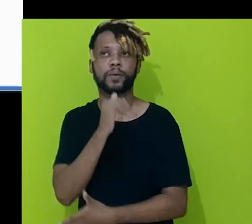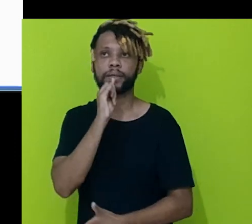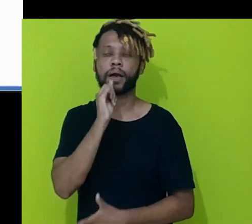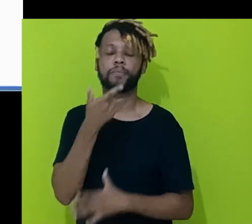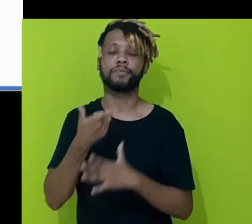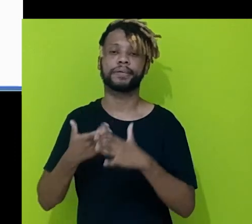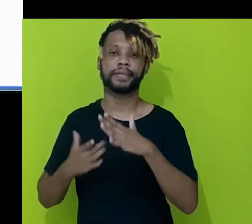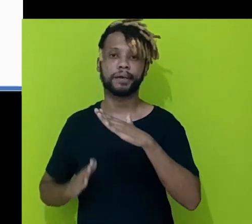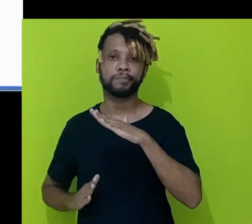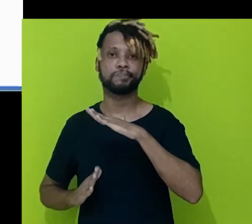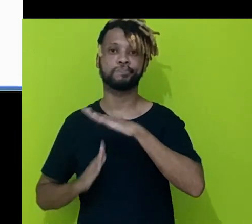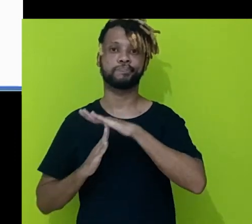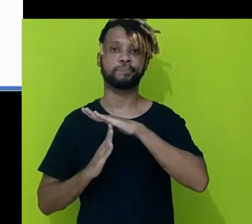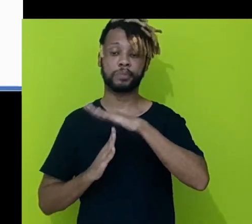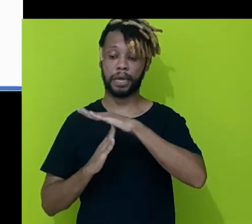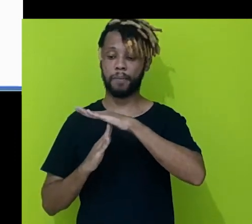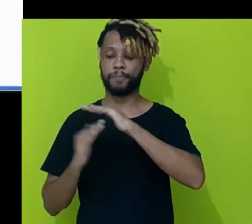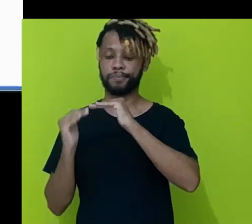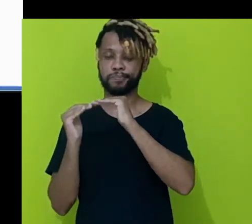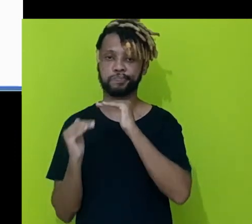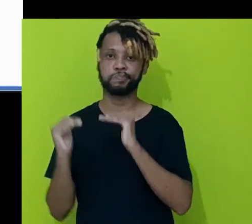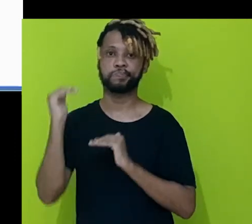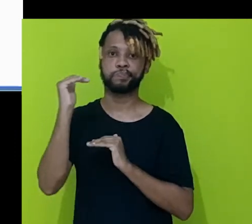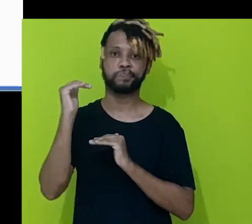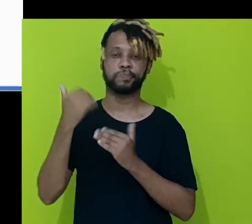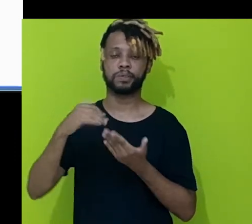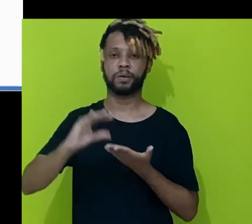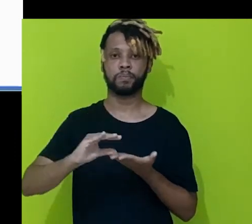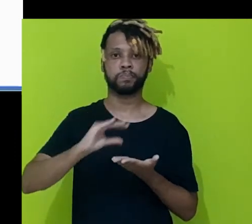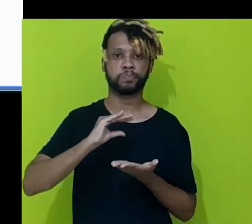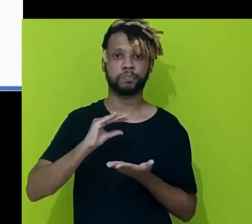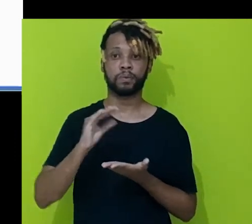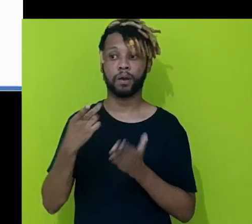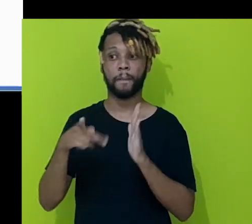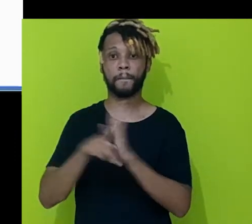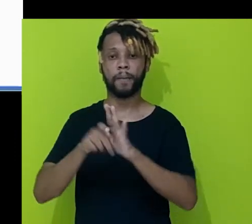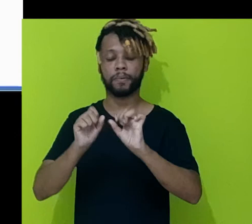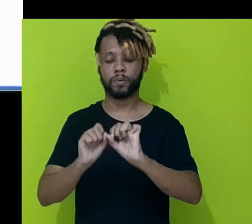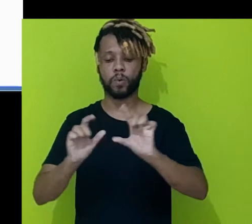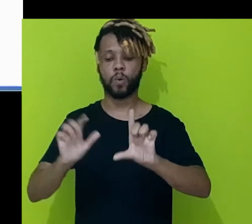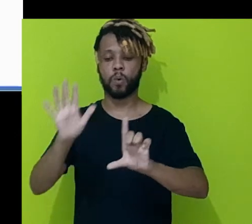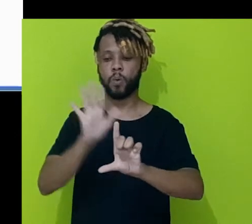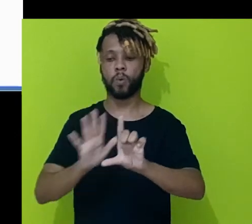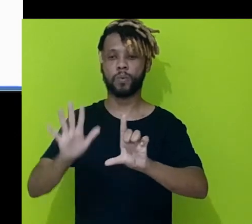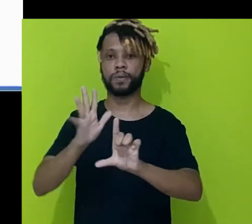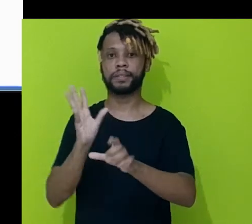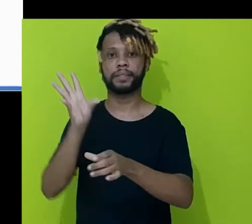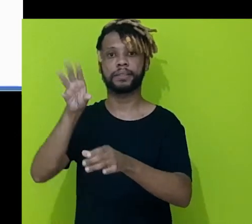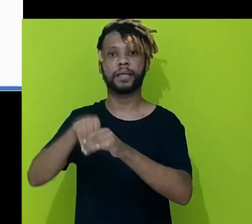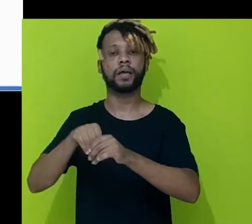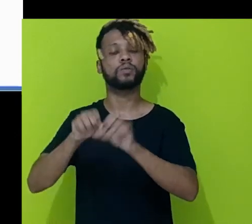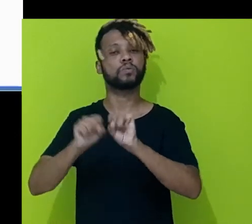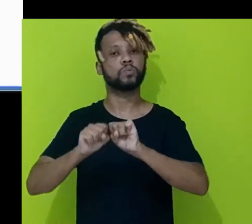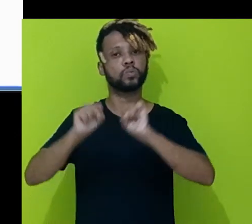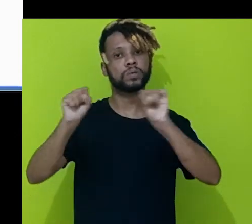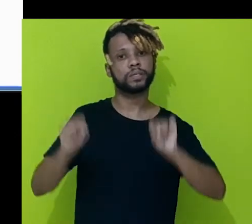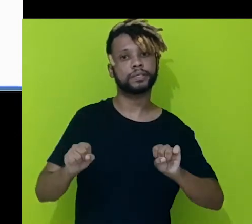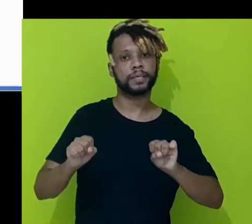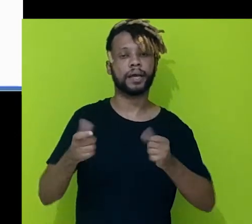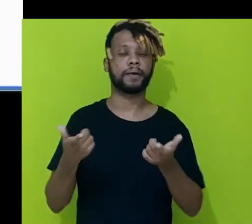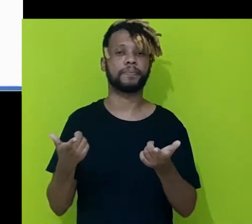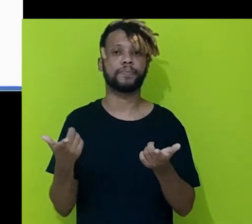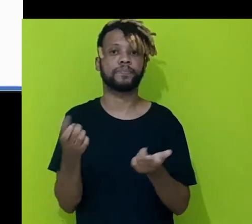você ultrapassar o teto de remuneração que o próprio SALIC tem dentro do seu sistema. Então,